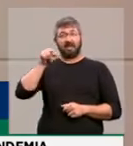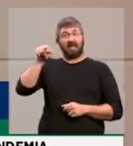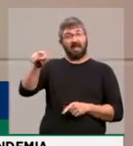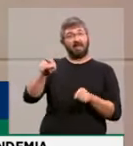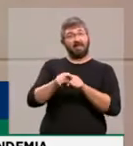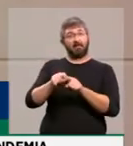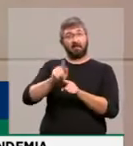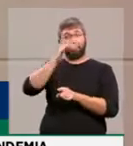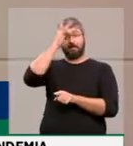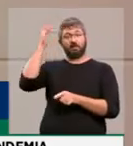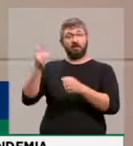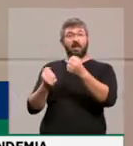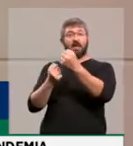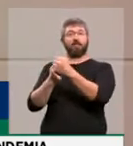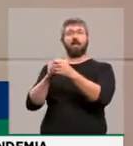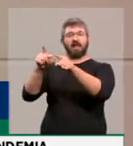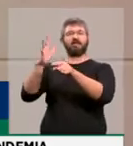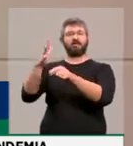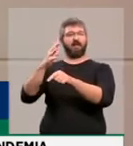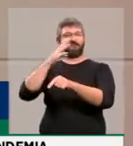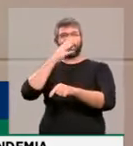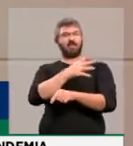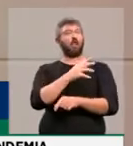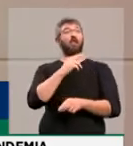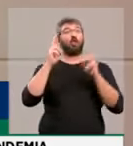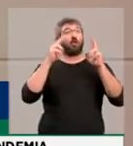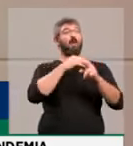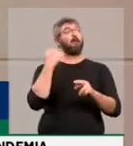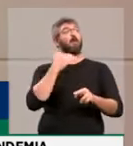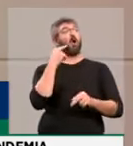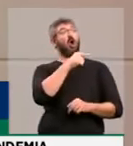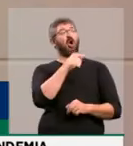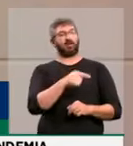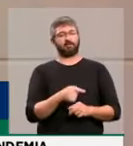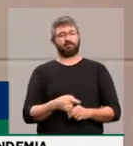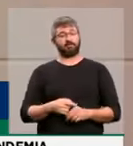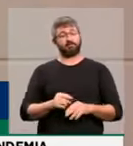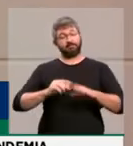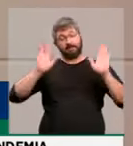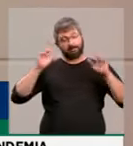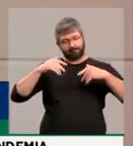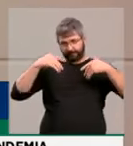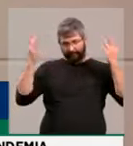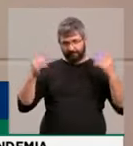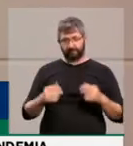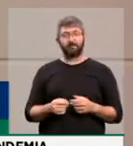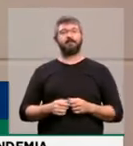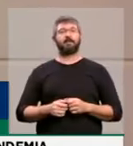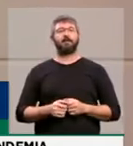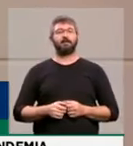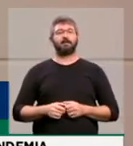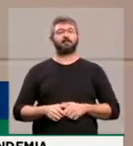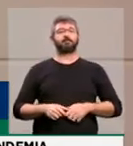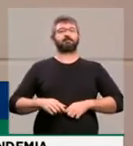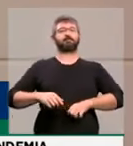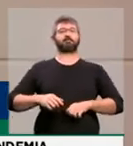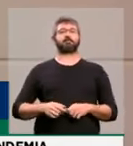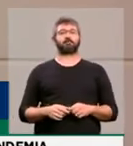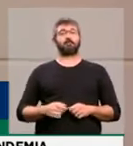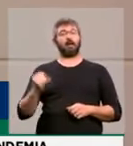dos seus seguidores já desejaram para pessoas de quem discordam. Mas é inevitável, nesse momento, fazer